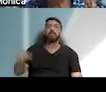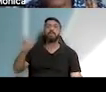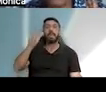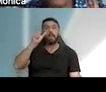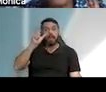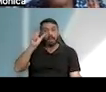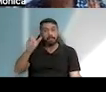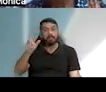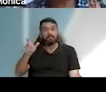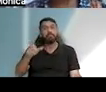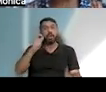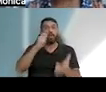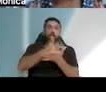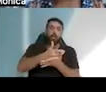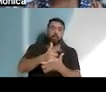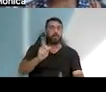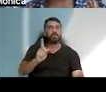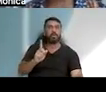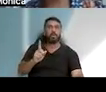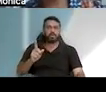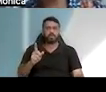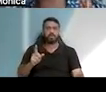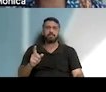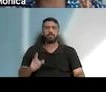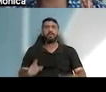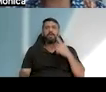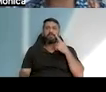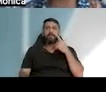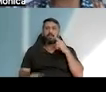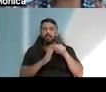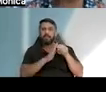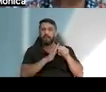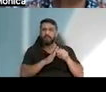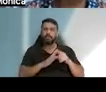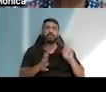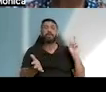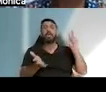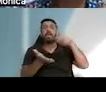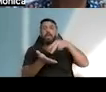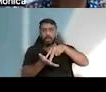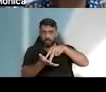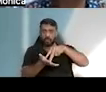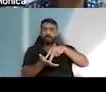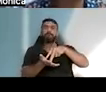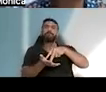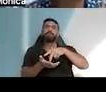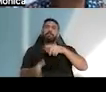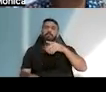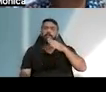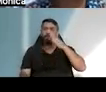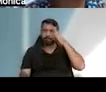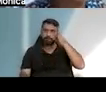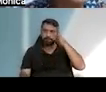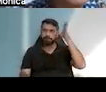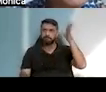comprariam o produto, né? Então, vai fazer um teste diagnóstico, vai para... Então, por exemplo, e